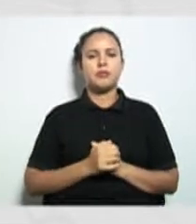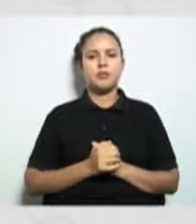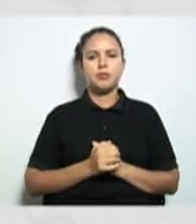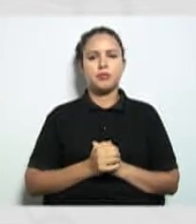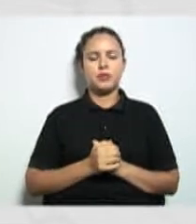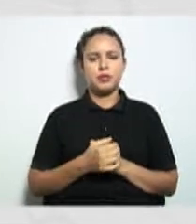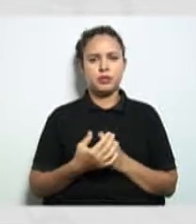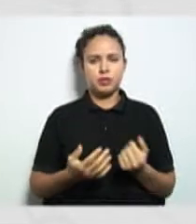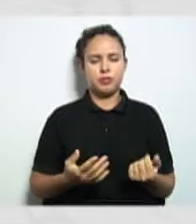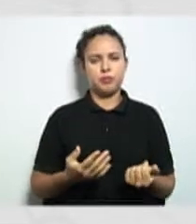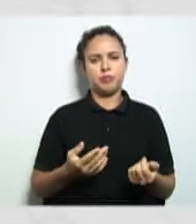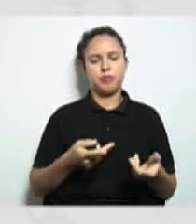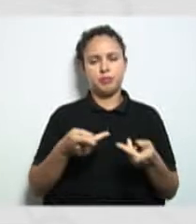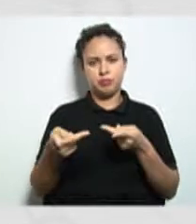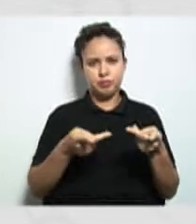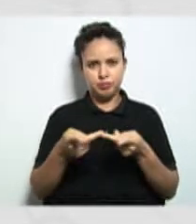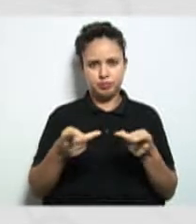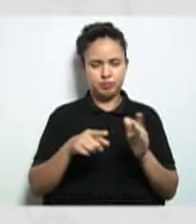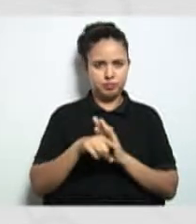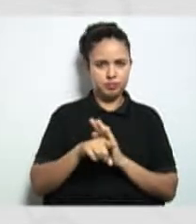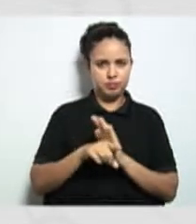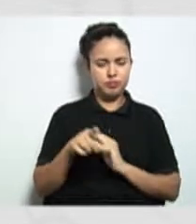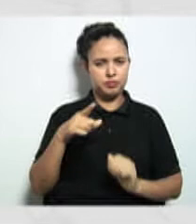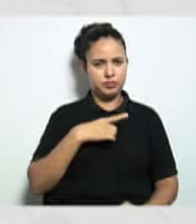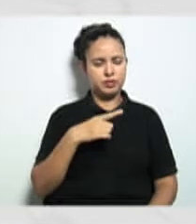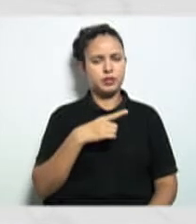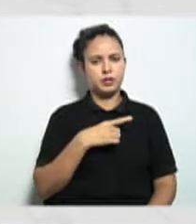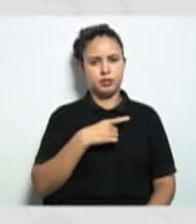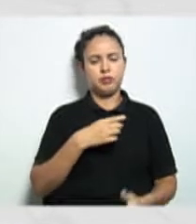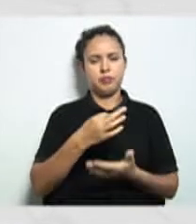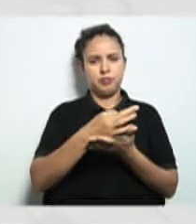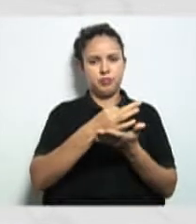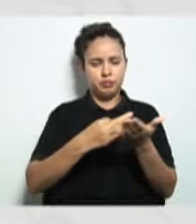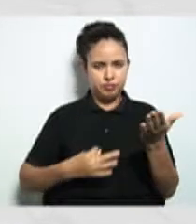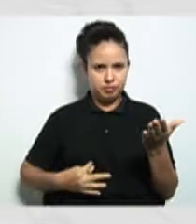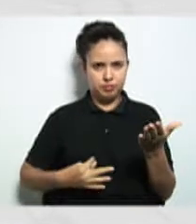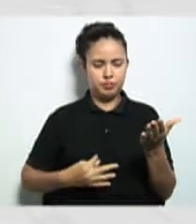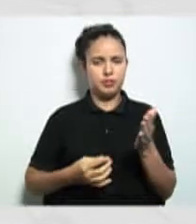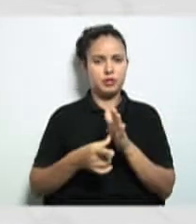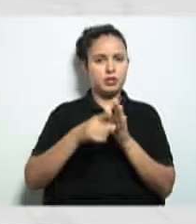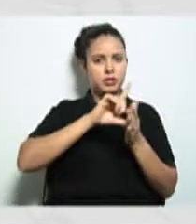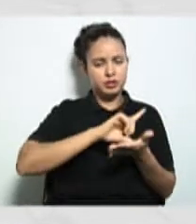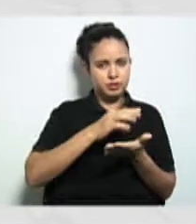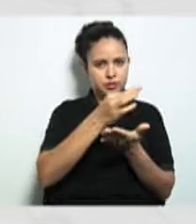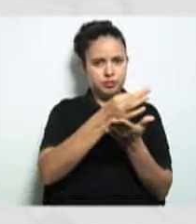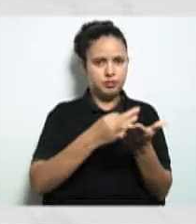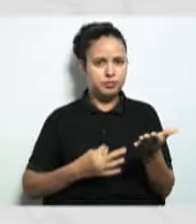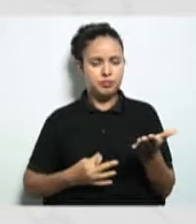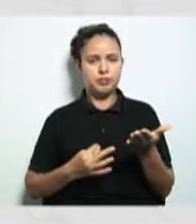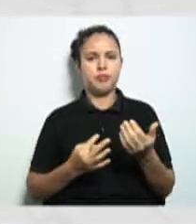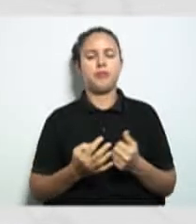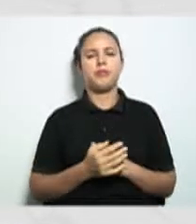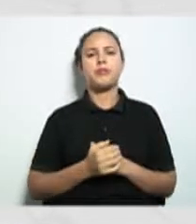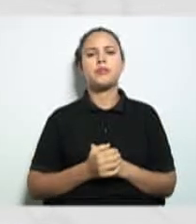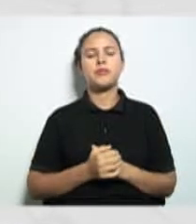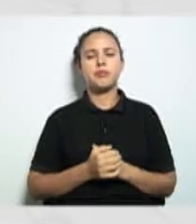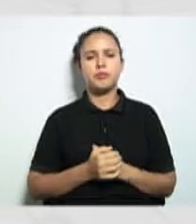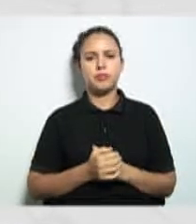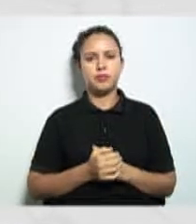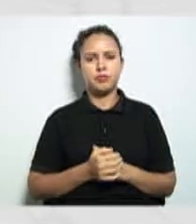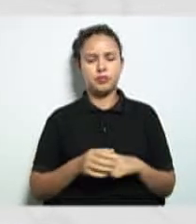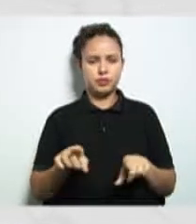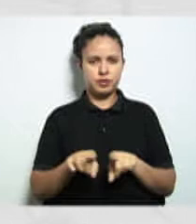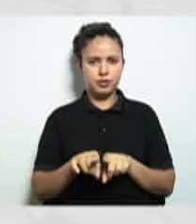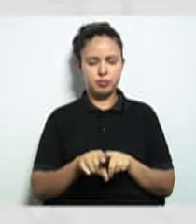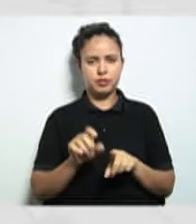tem os elementos textuais, tem os elementos pré-textuais, tem os elementos textuais e